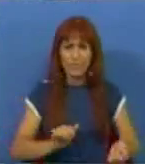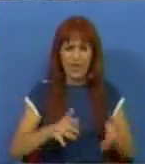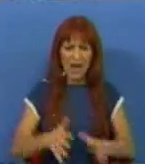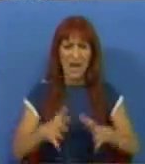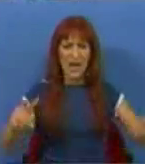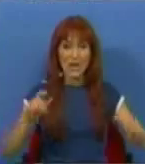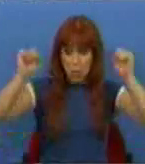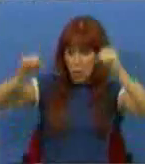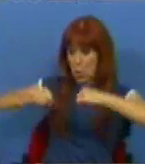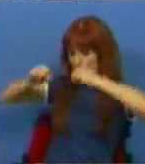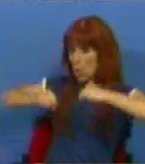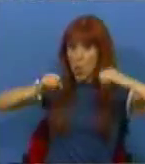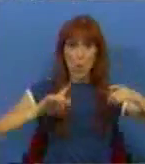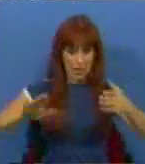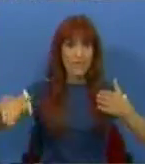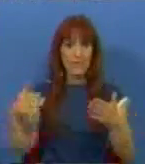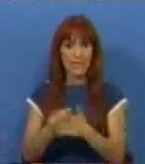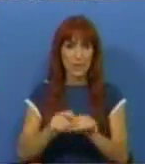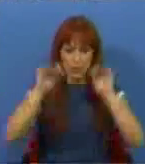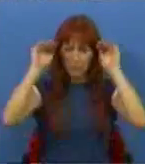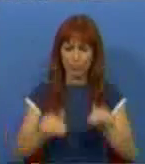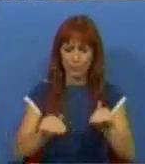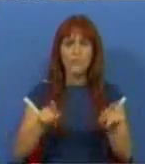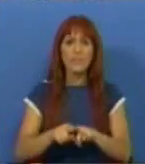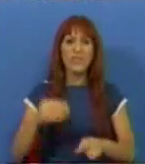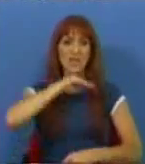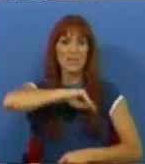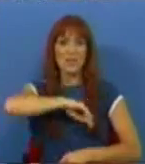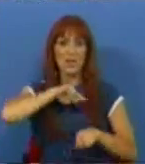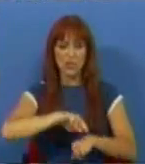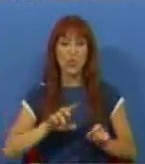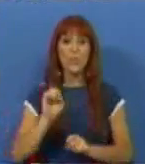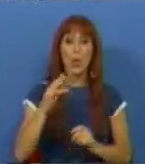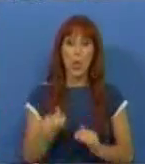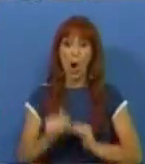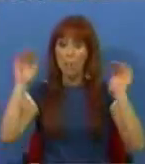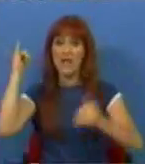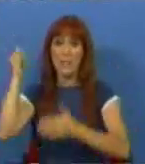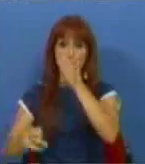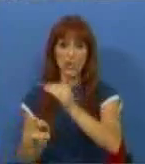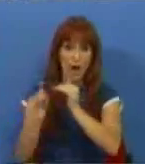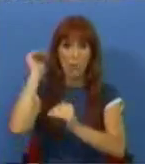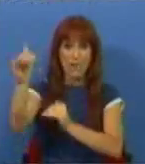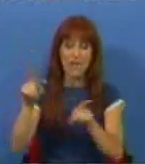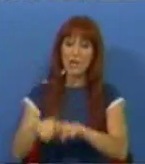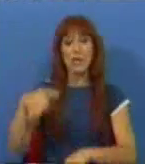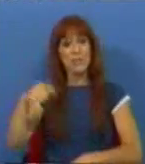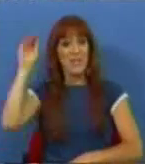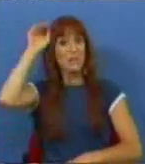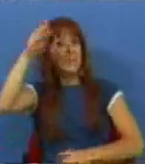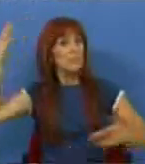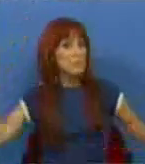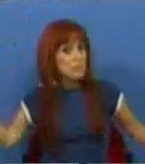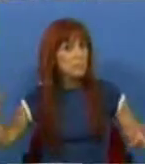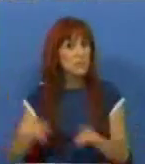grande consenso que levou à redução dos salários ou ao aumento dos impostos e em que o Presidente da